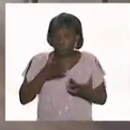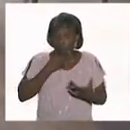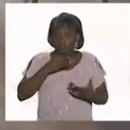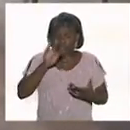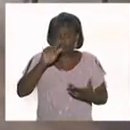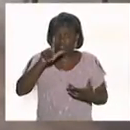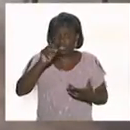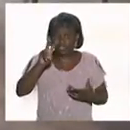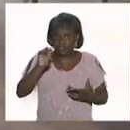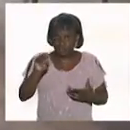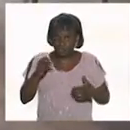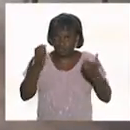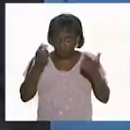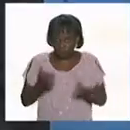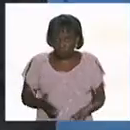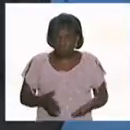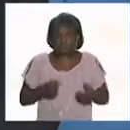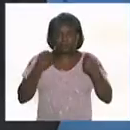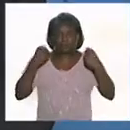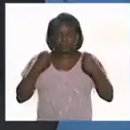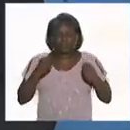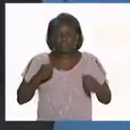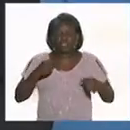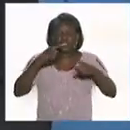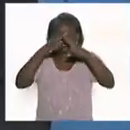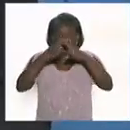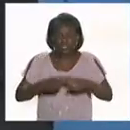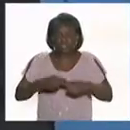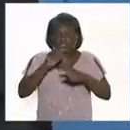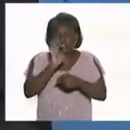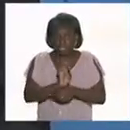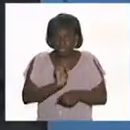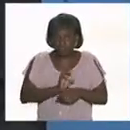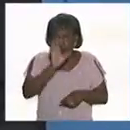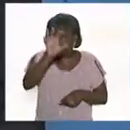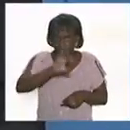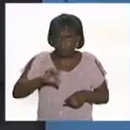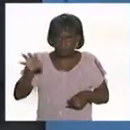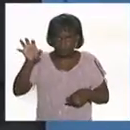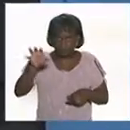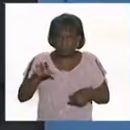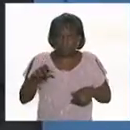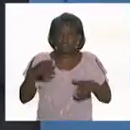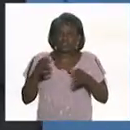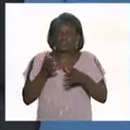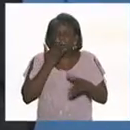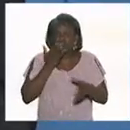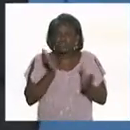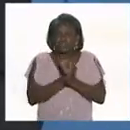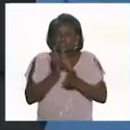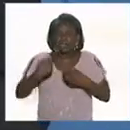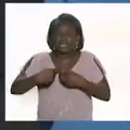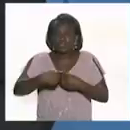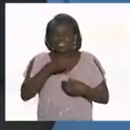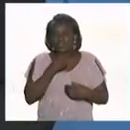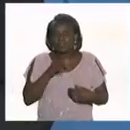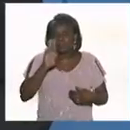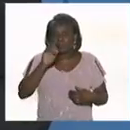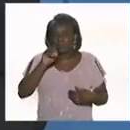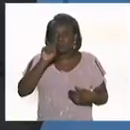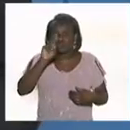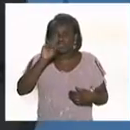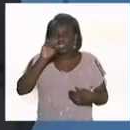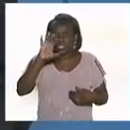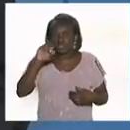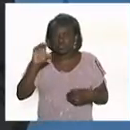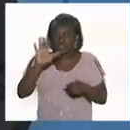deputado Flávio Serafini falou, da força dos campeonatos estaduais, em que os clubes de bairro, tipo Bom